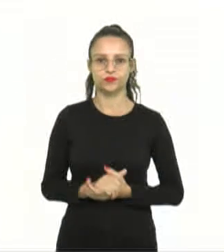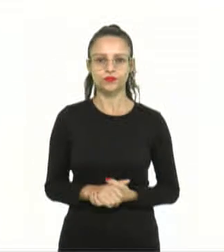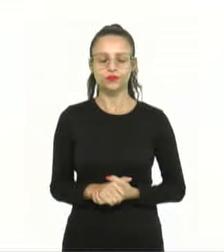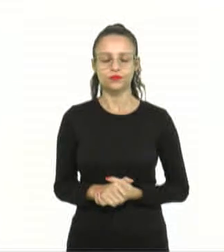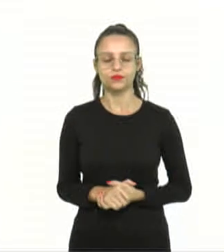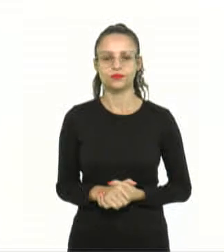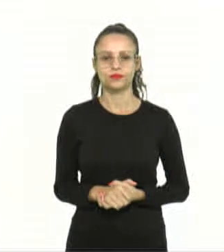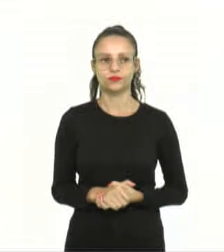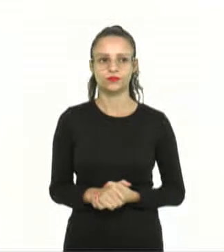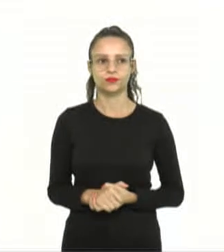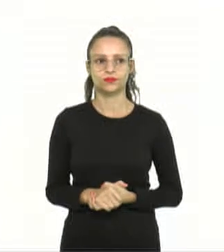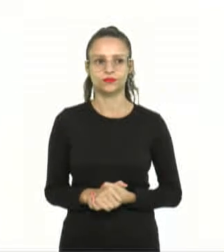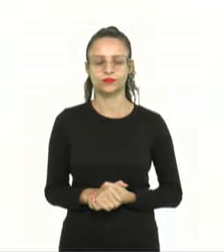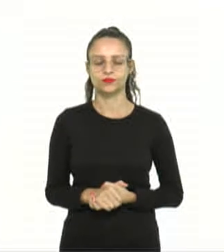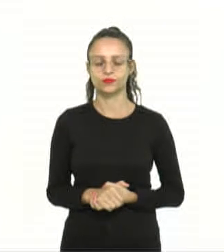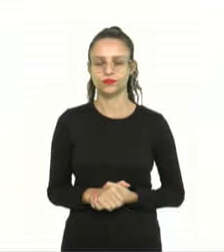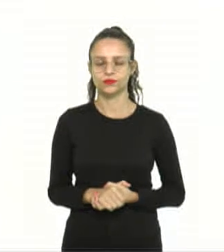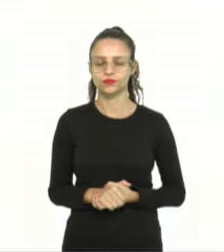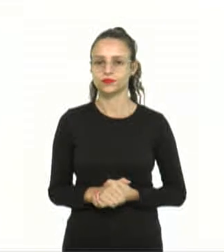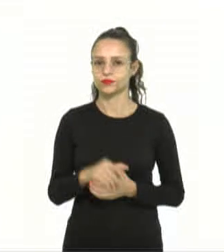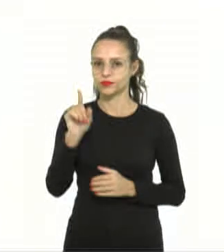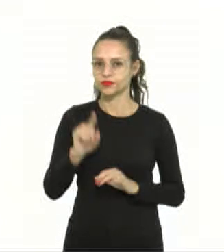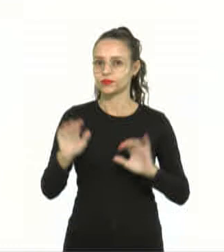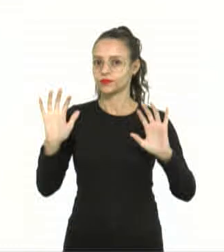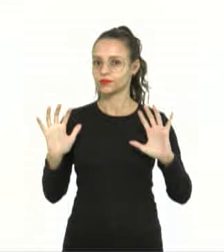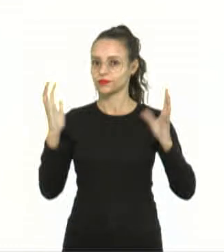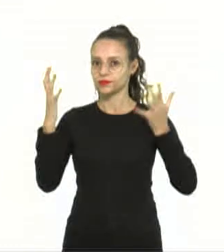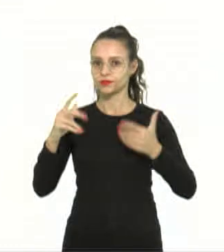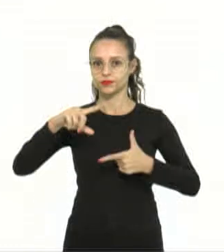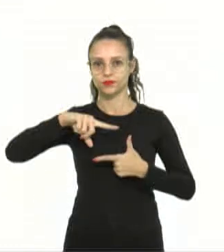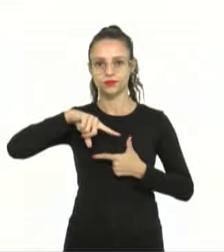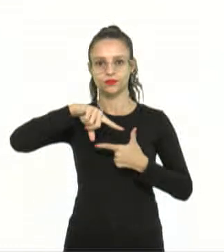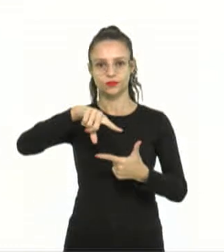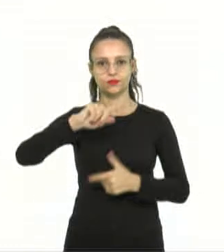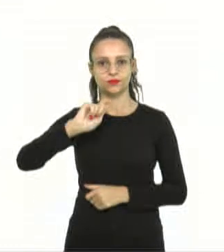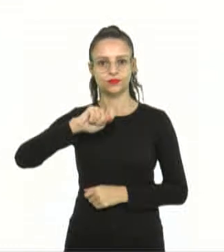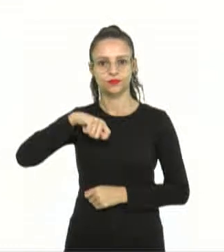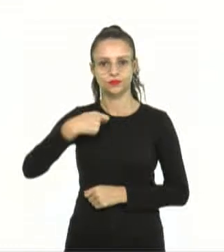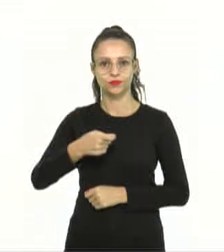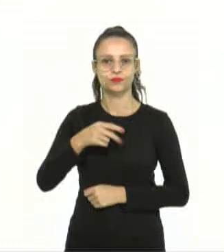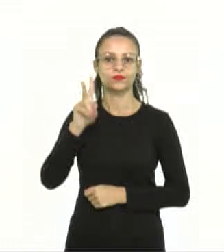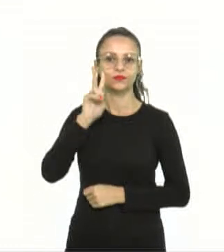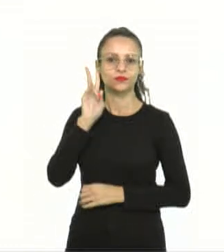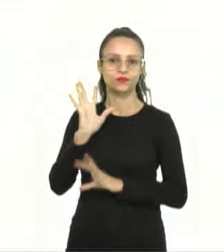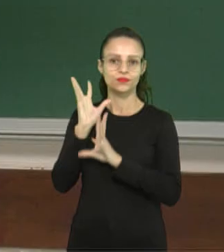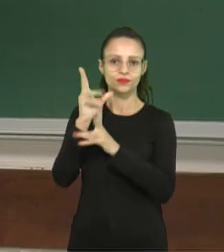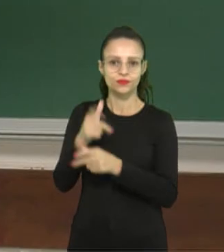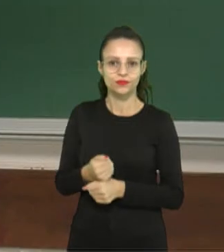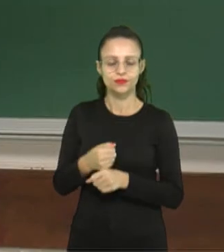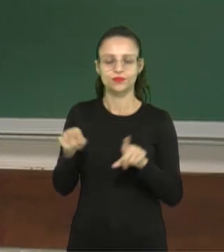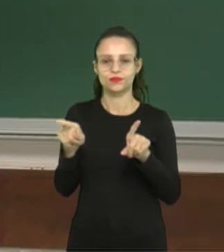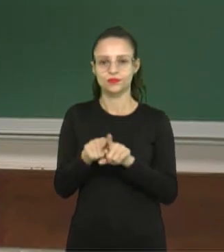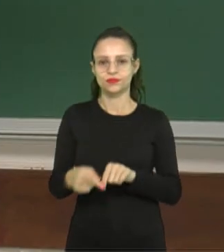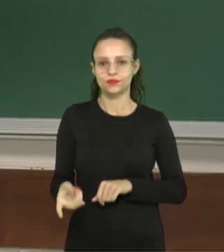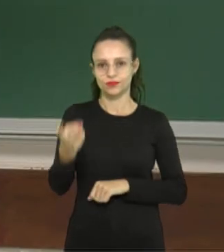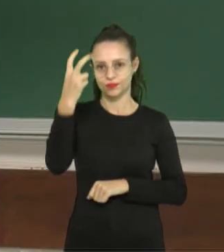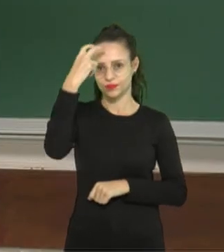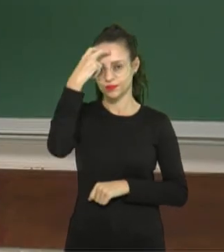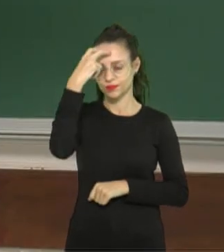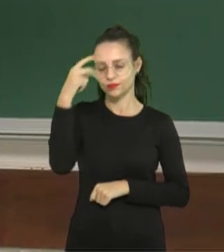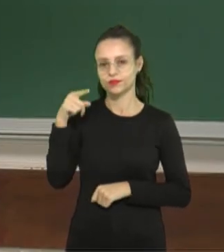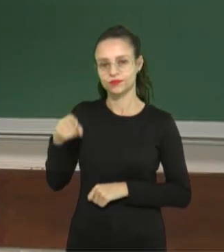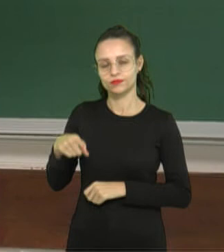maior, dessa grande festa tradicional que diz muito sobre a história e sobre a cultura de Valência,